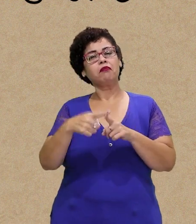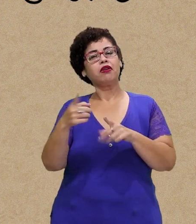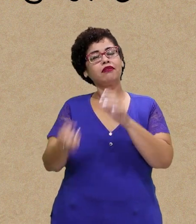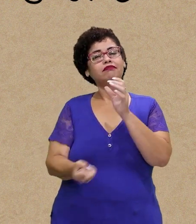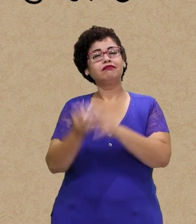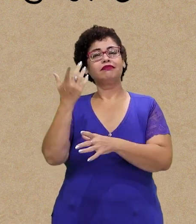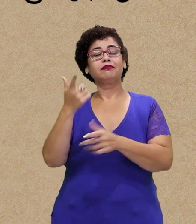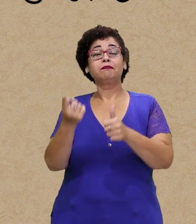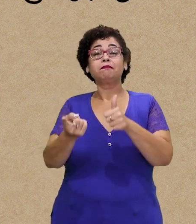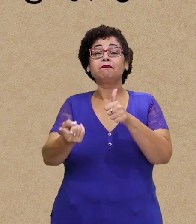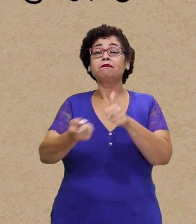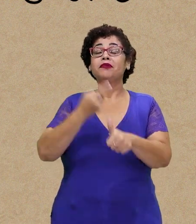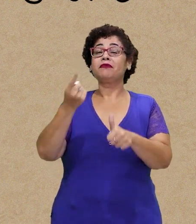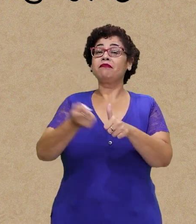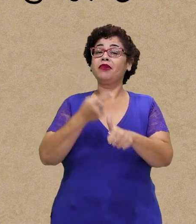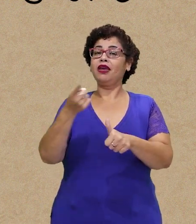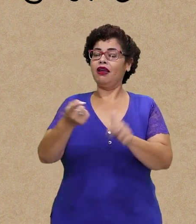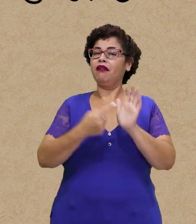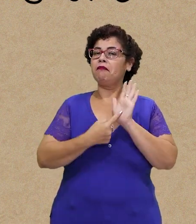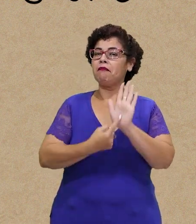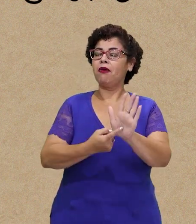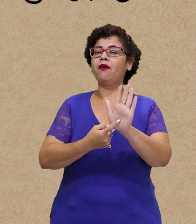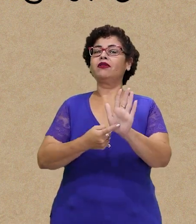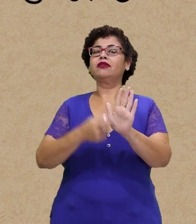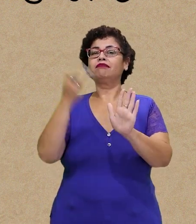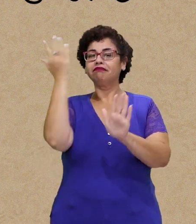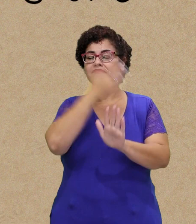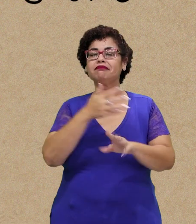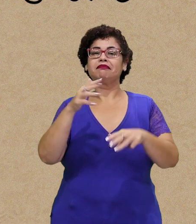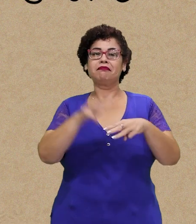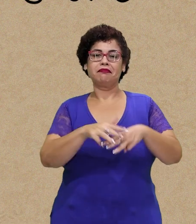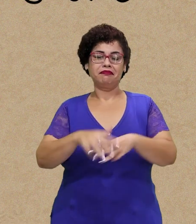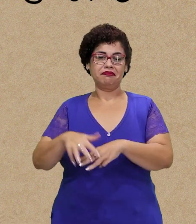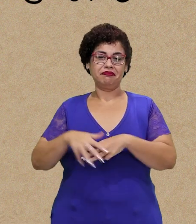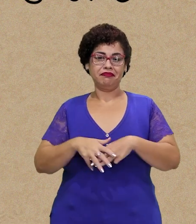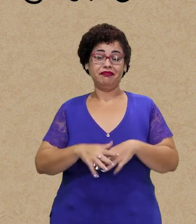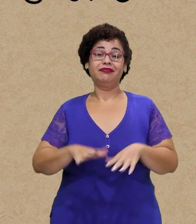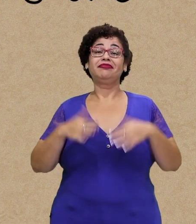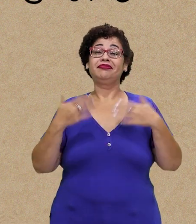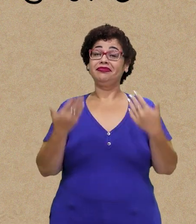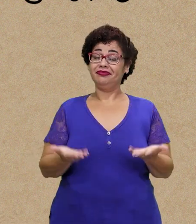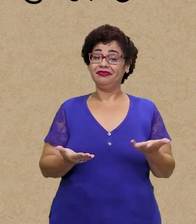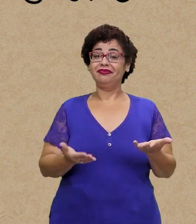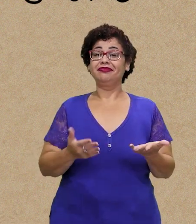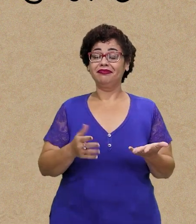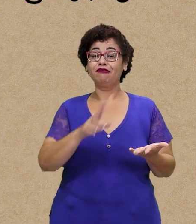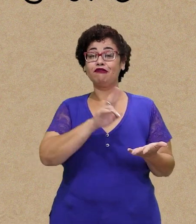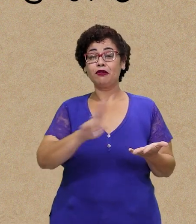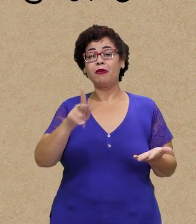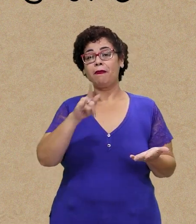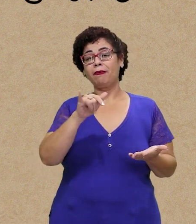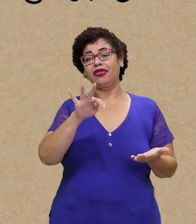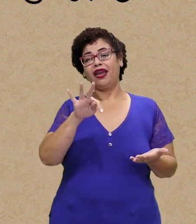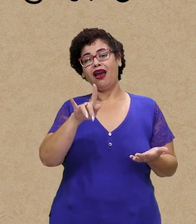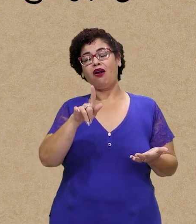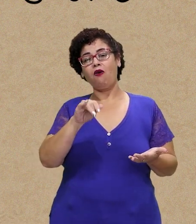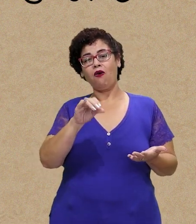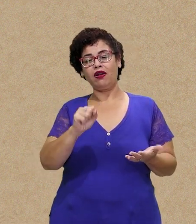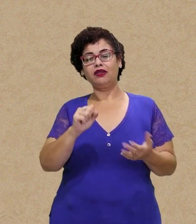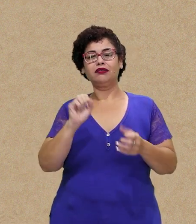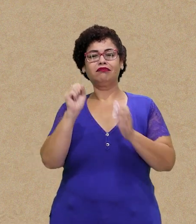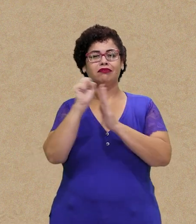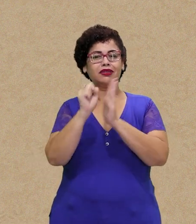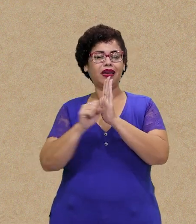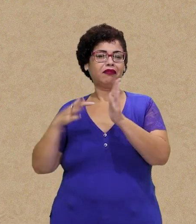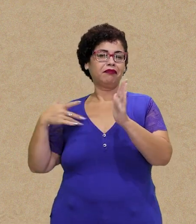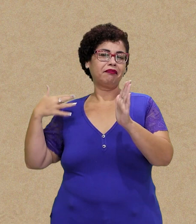os pitagóricos foram os primeiros a demonstrá-lo matematicamente. Assim, o nome de Pitágoras ecoou através